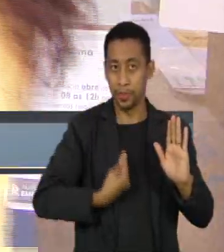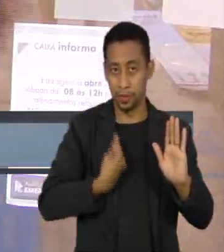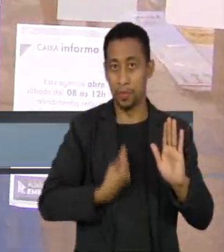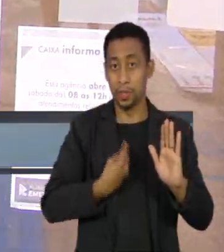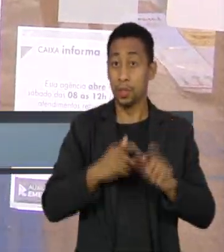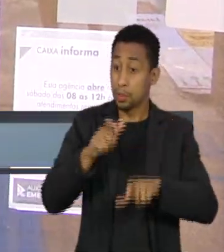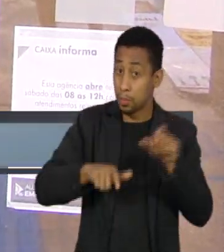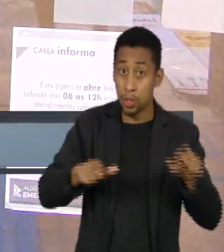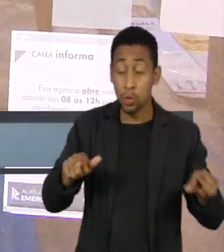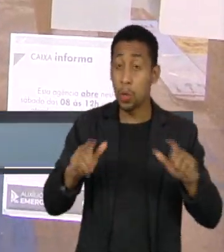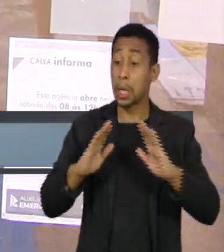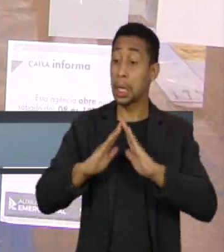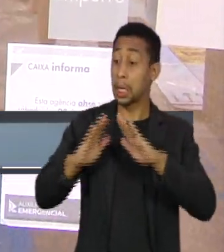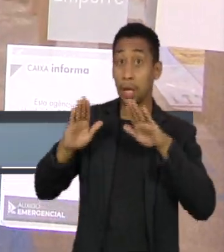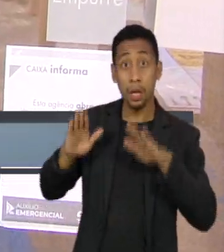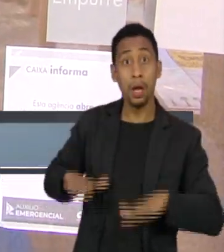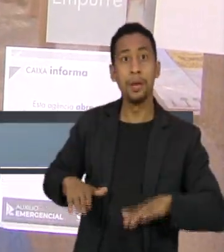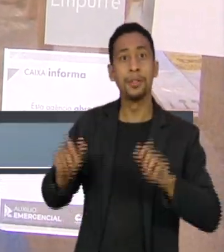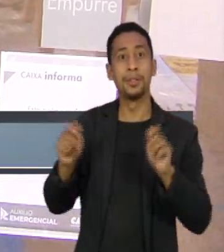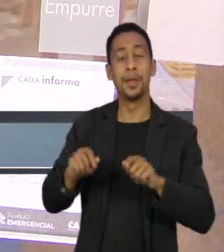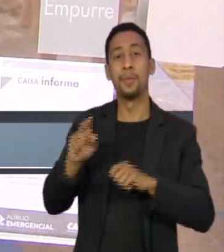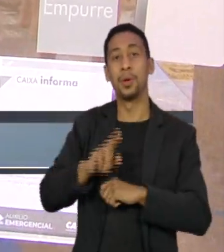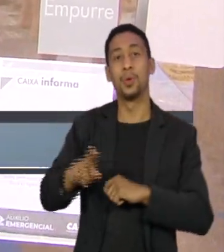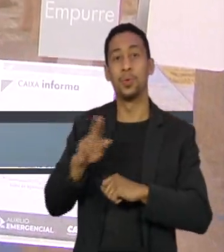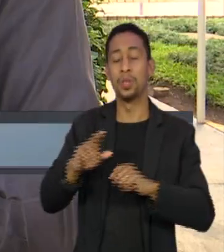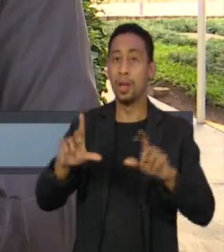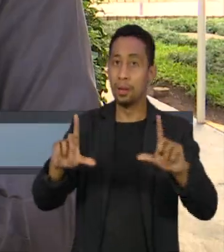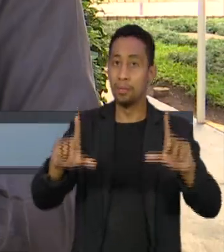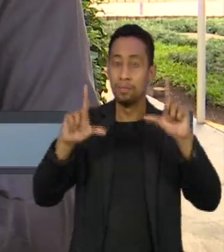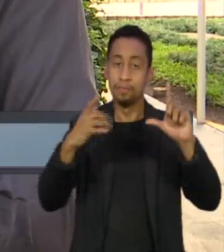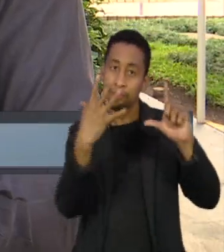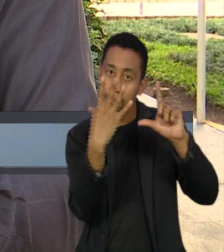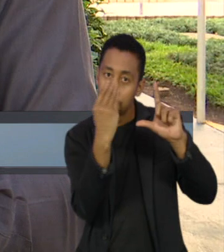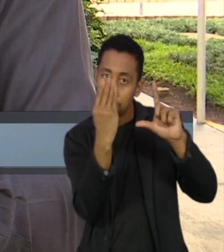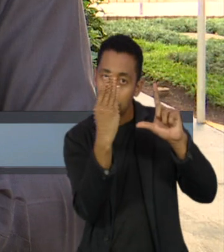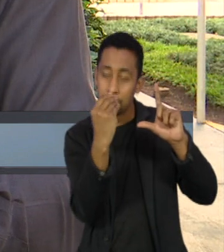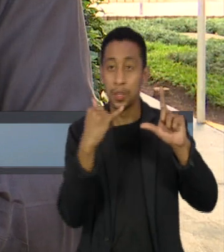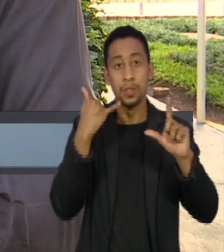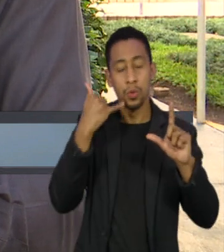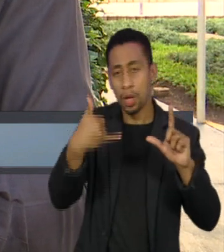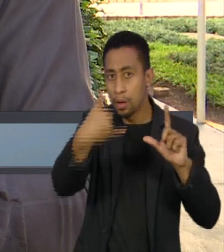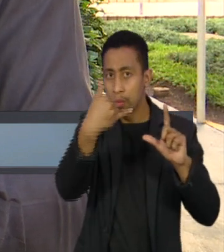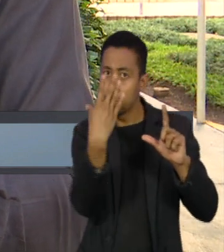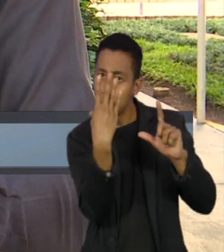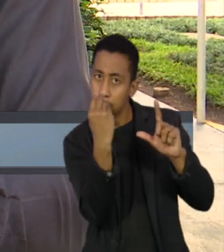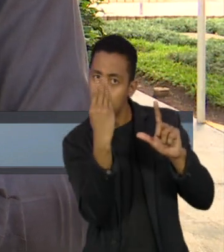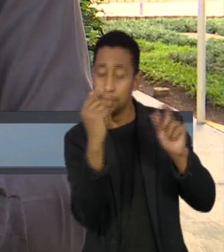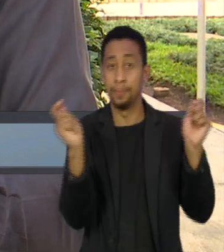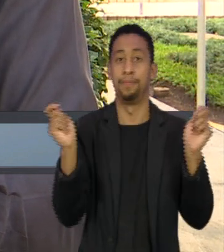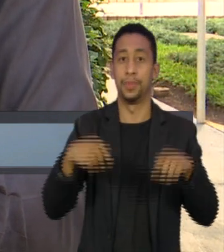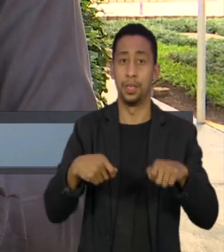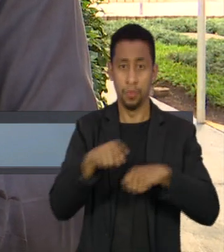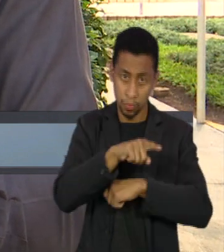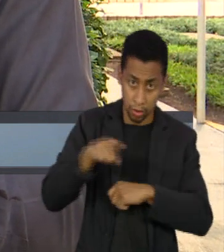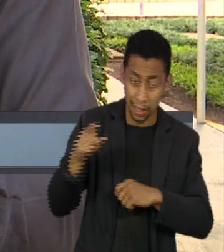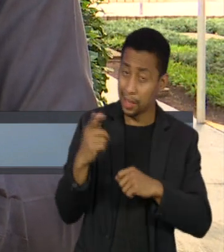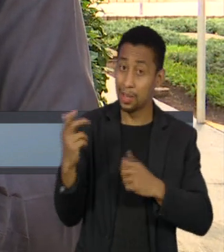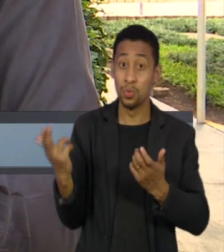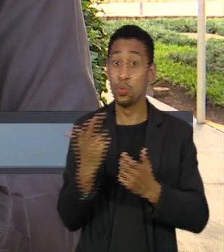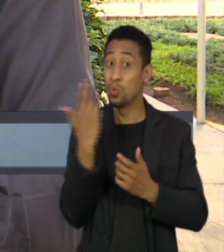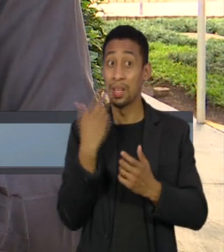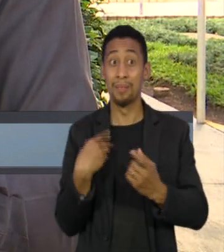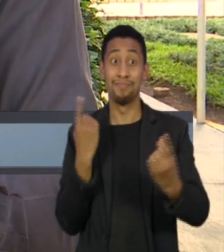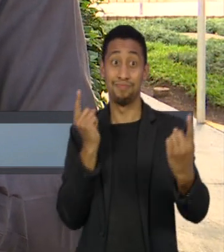de vida sem sair de casa por meio de biometria facial. Os segurados que não têm como se locomover devem ligar no